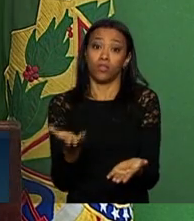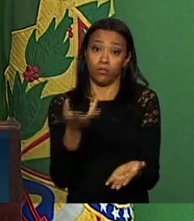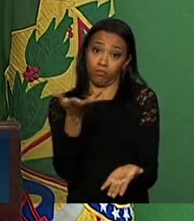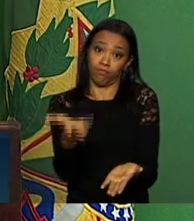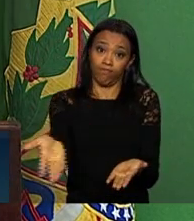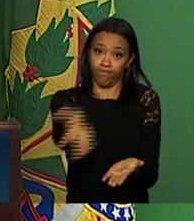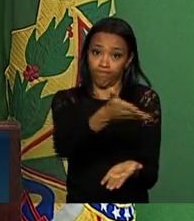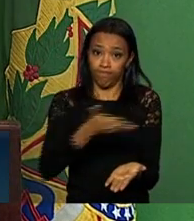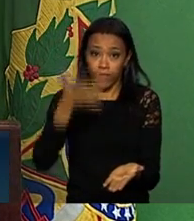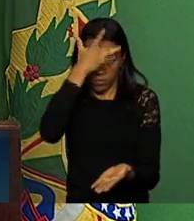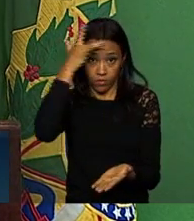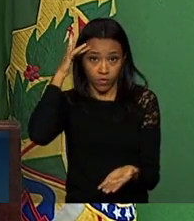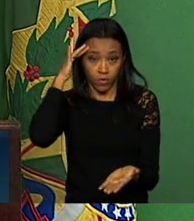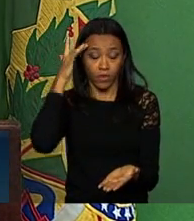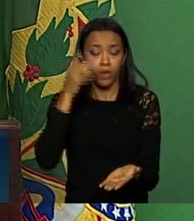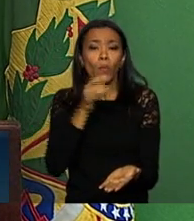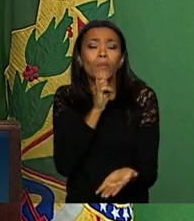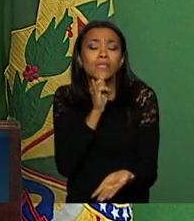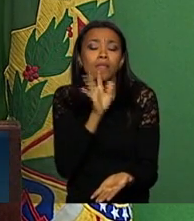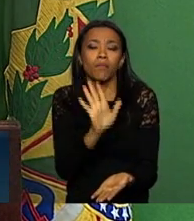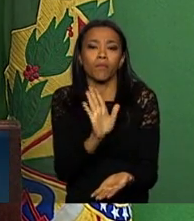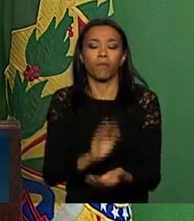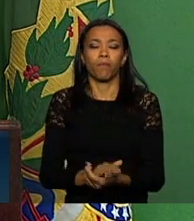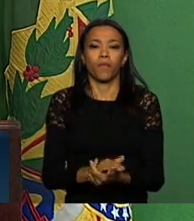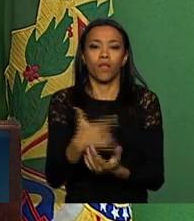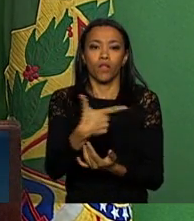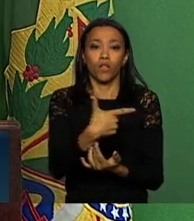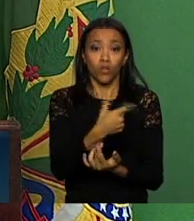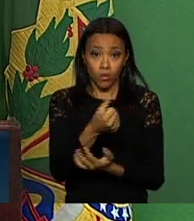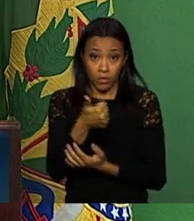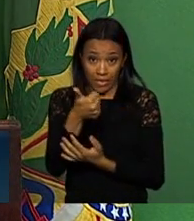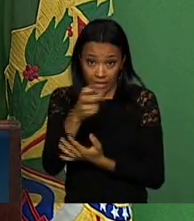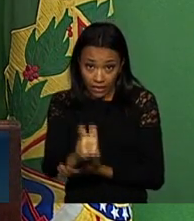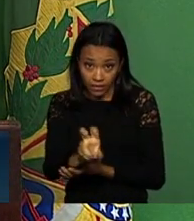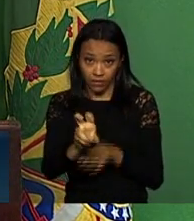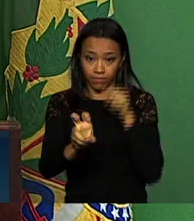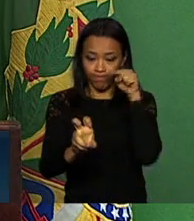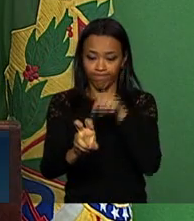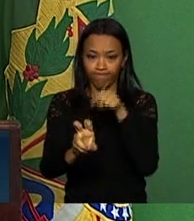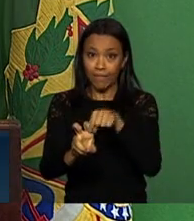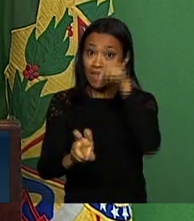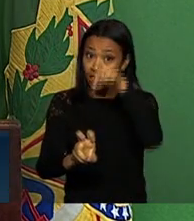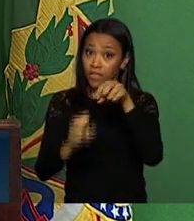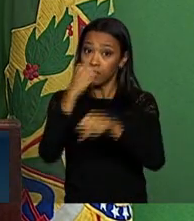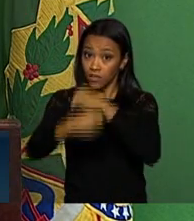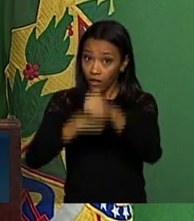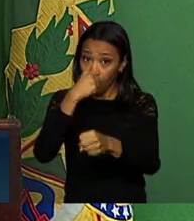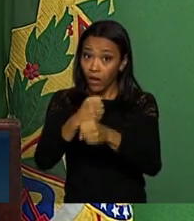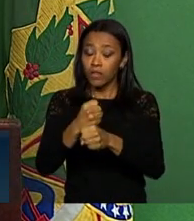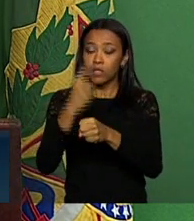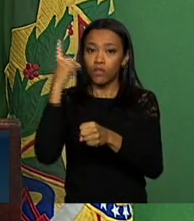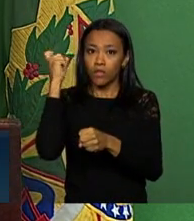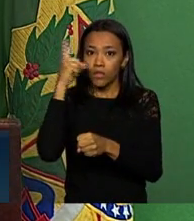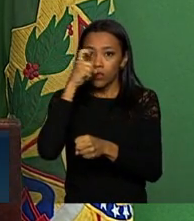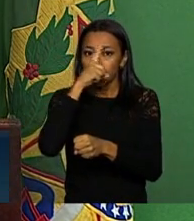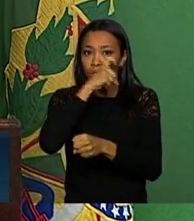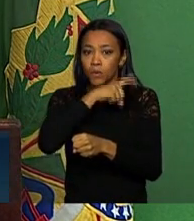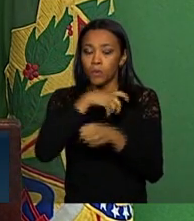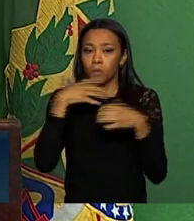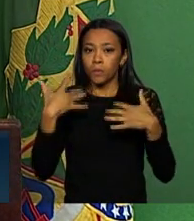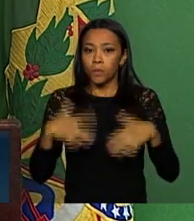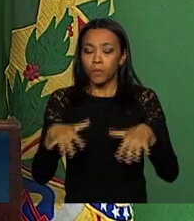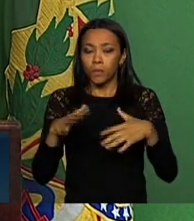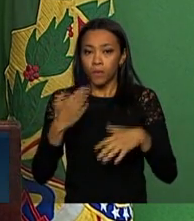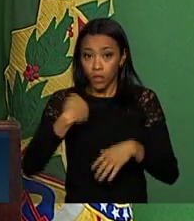alguns exemplos somente em 2015 justamente nesse ano de dificuldades